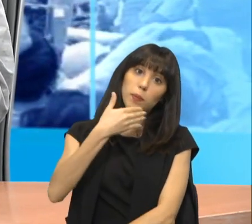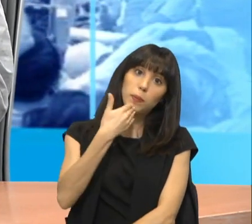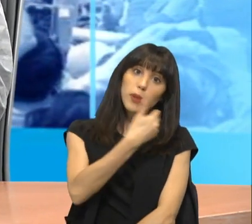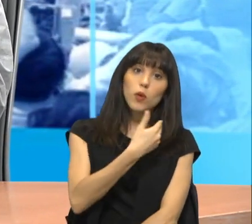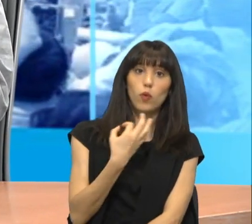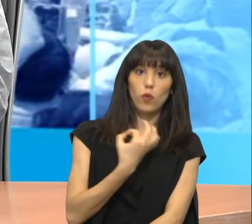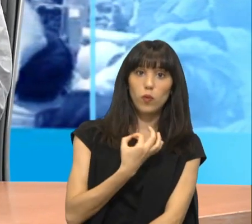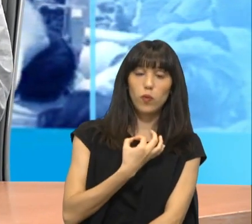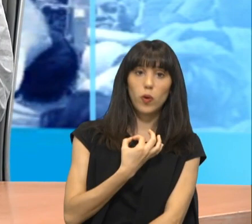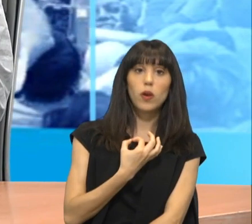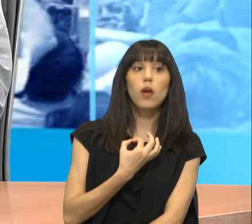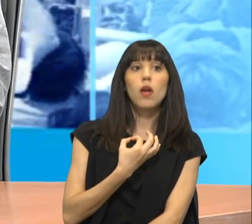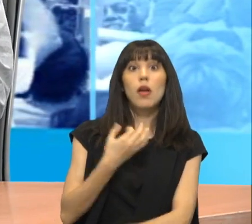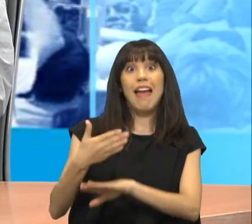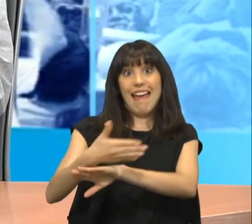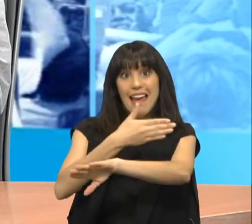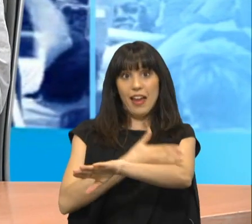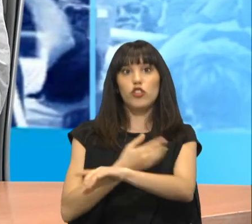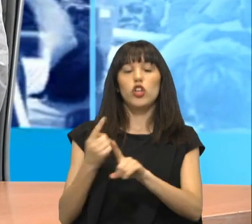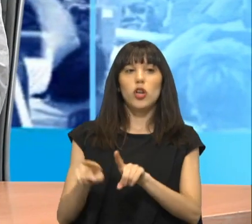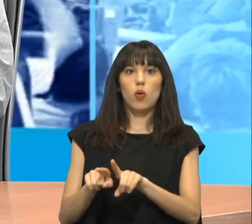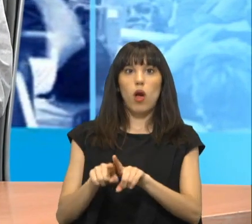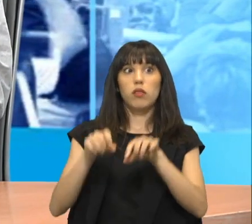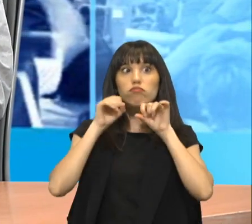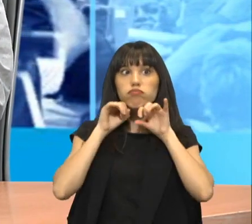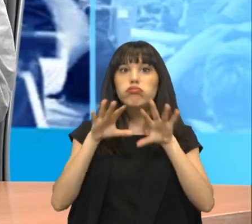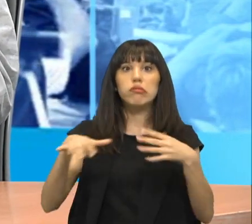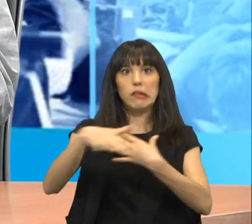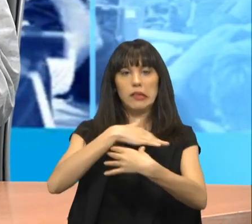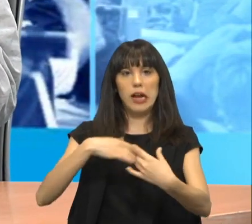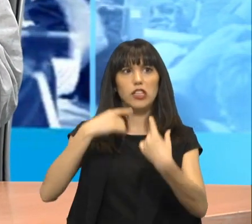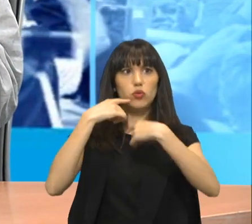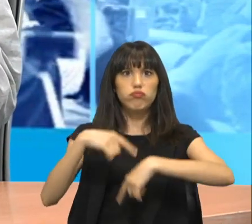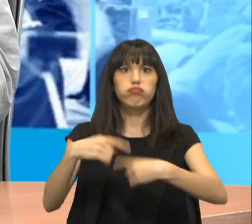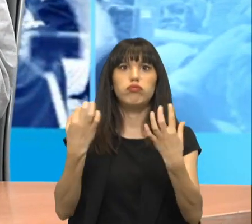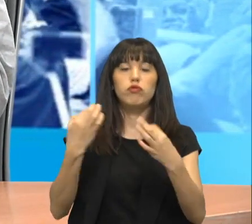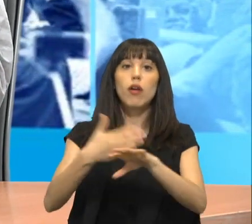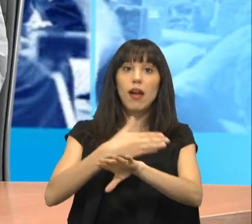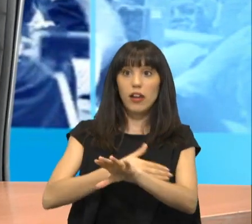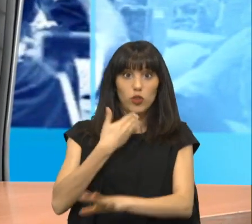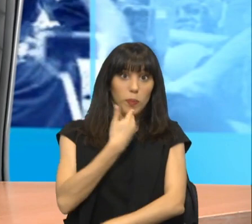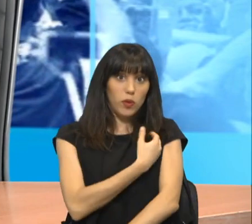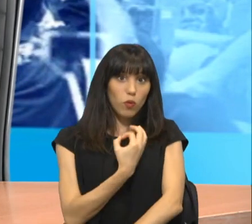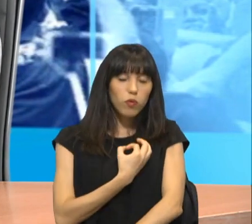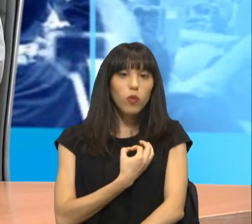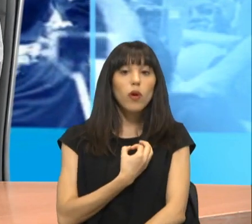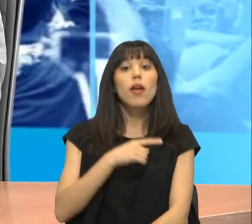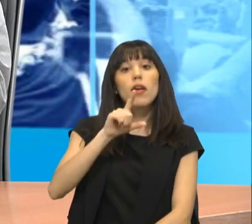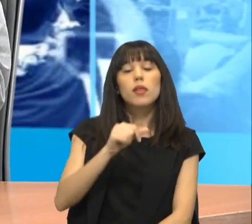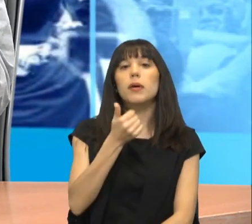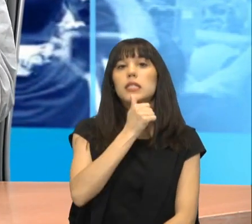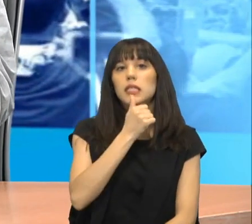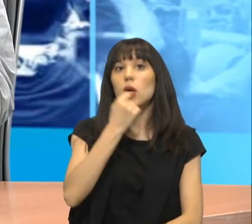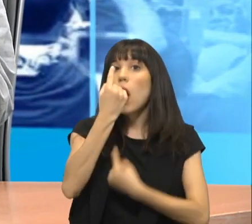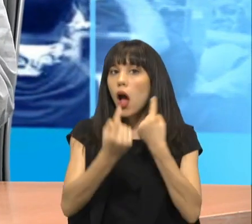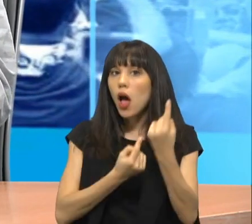surgissem escândalos e casos conforme aconteceu noutros países, até ao facto de terem sido tomadas algumas decisões de